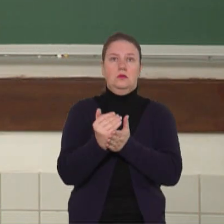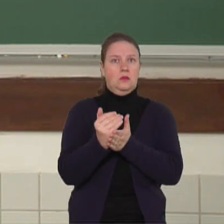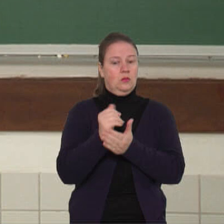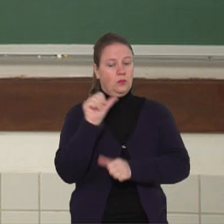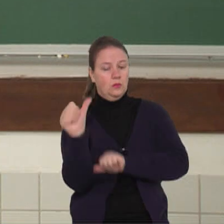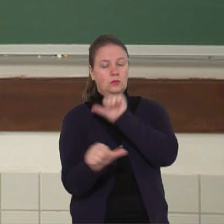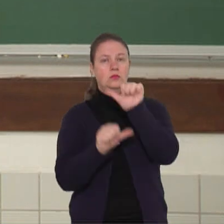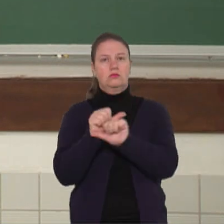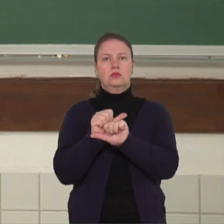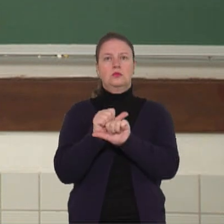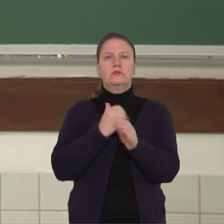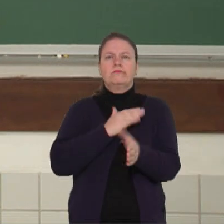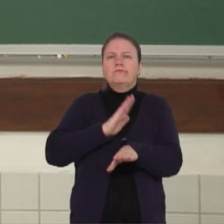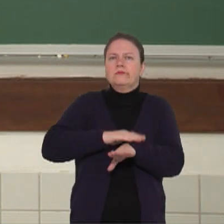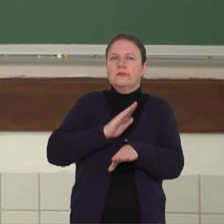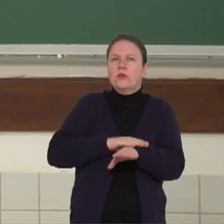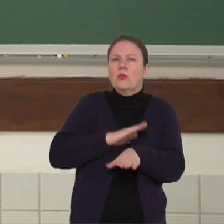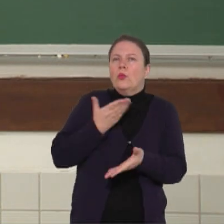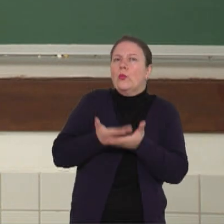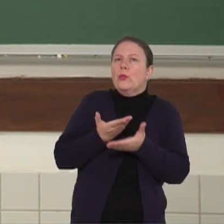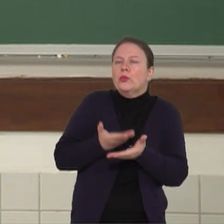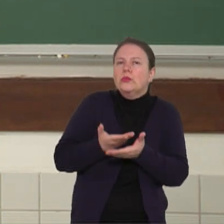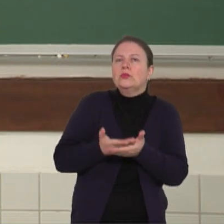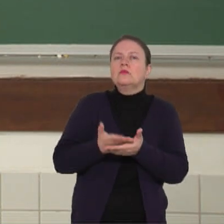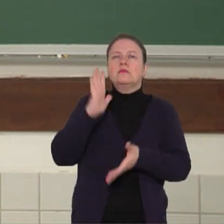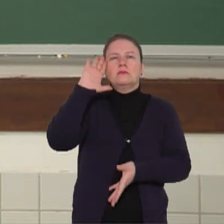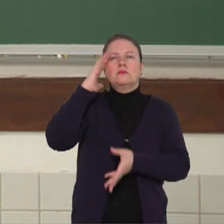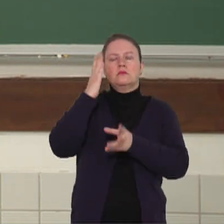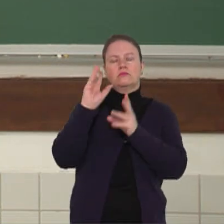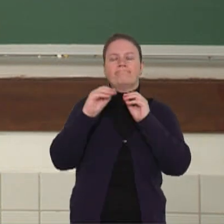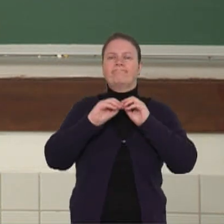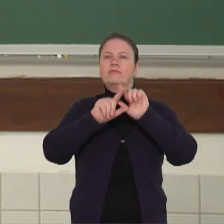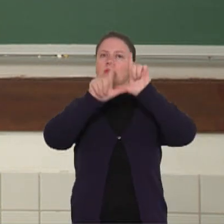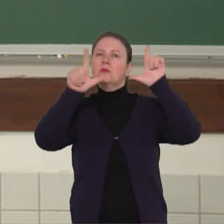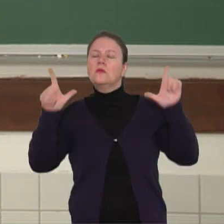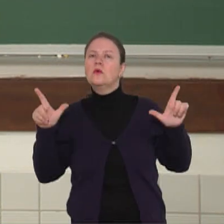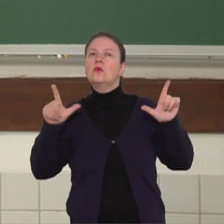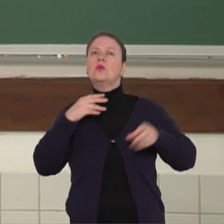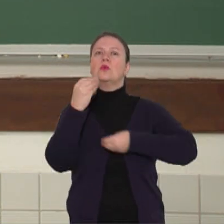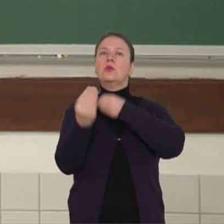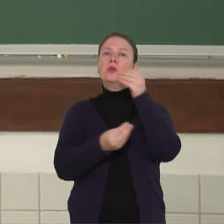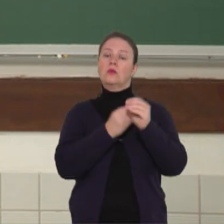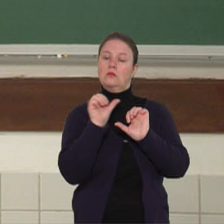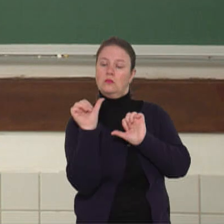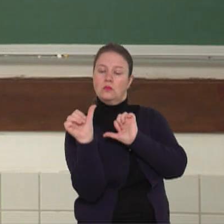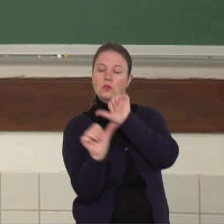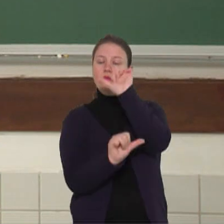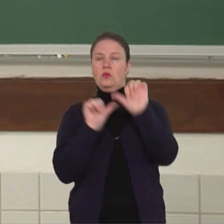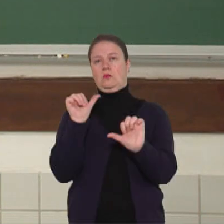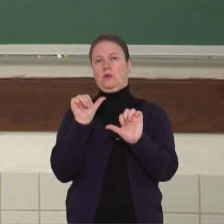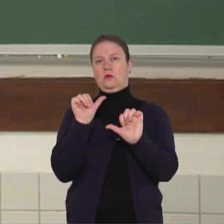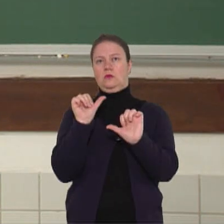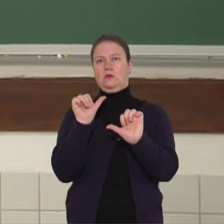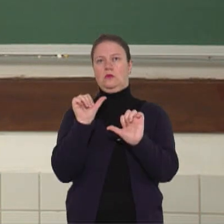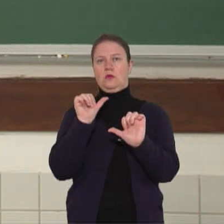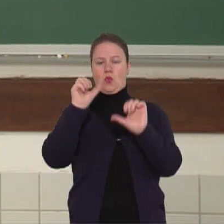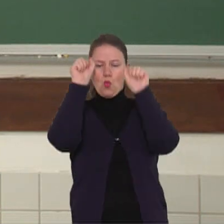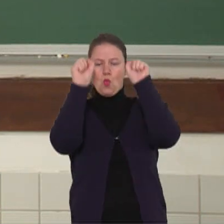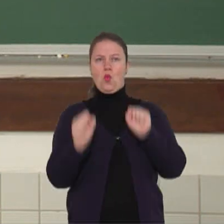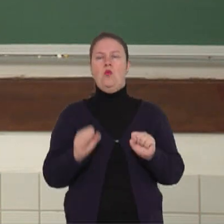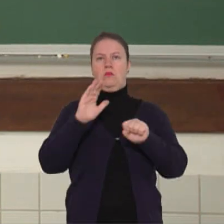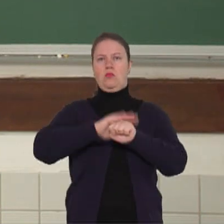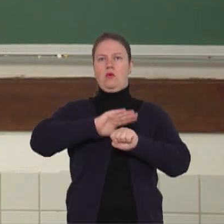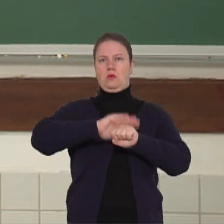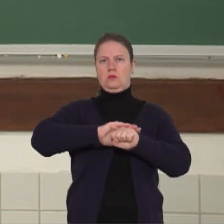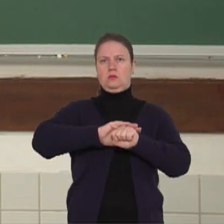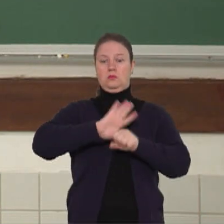Então, nesse primeiro momento aqui do nosso estudo, a gente vai entender melhor, né, como é que foi a ascensão de Napoleão e a tomada de poder de